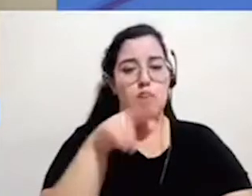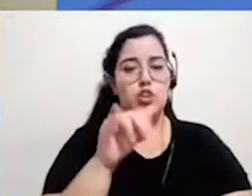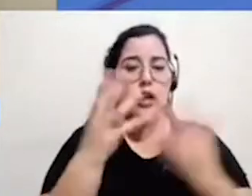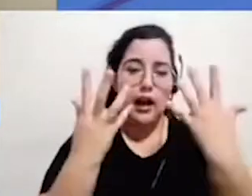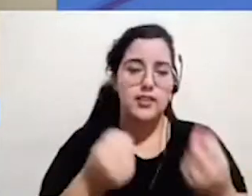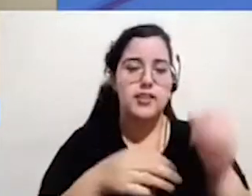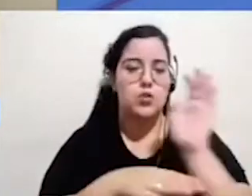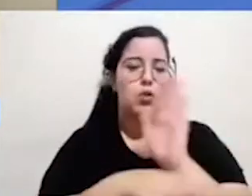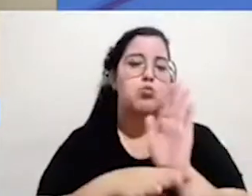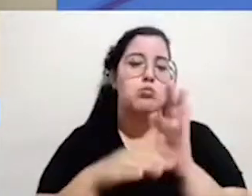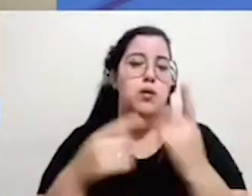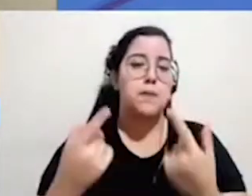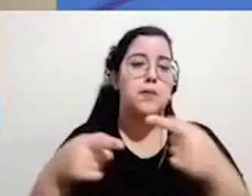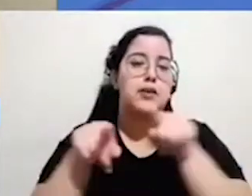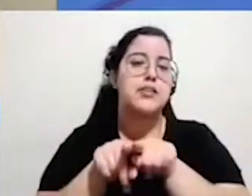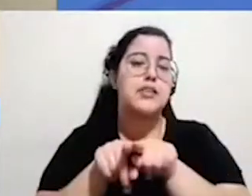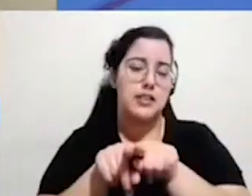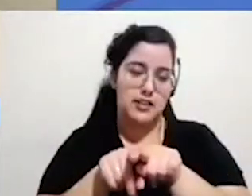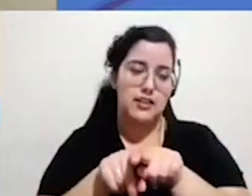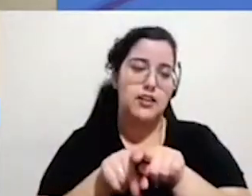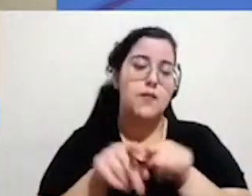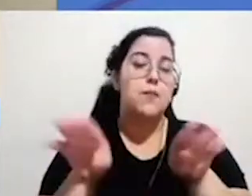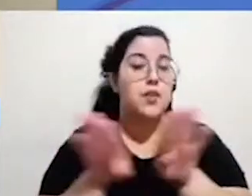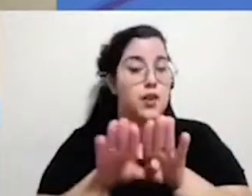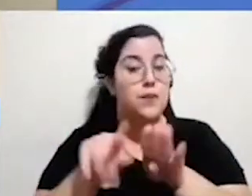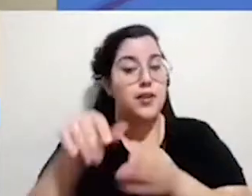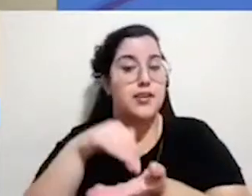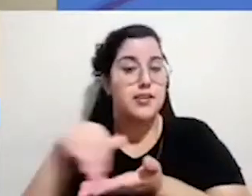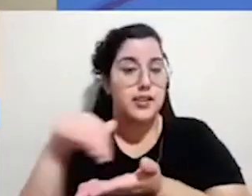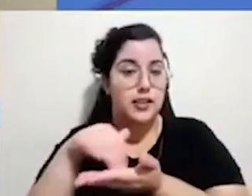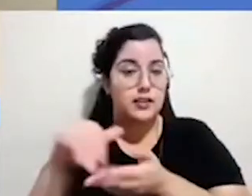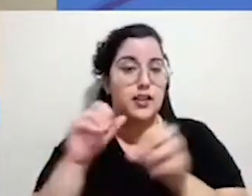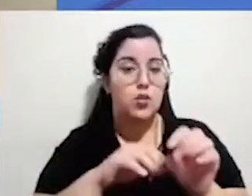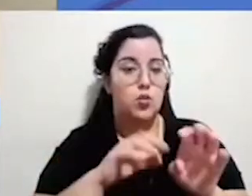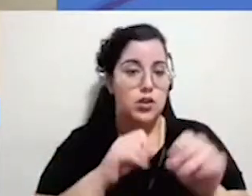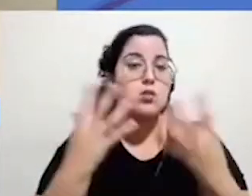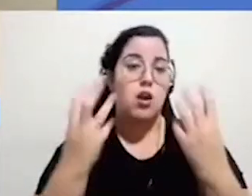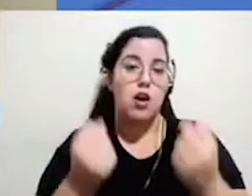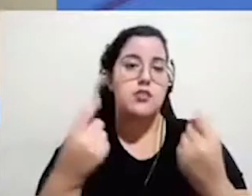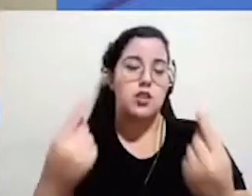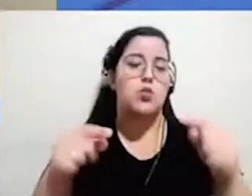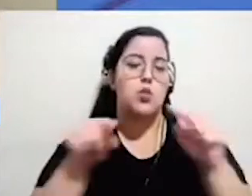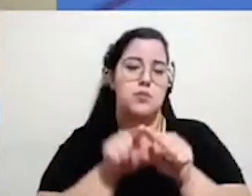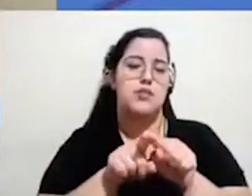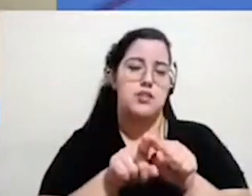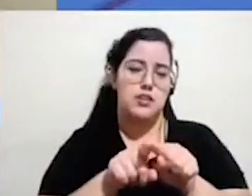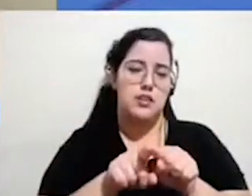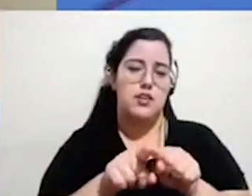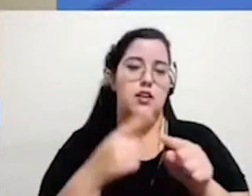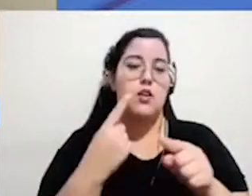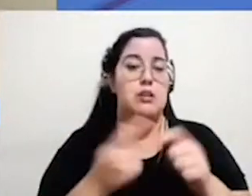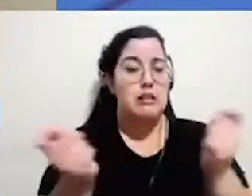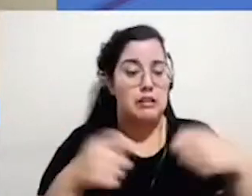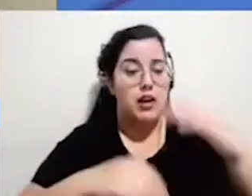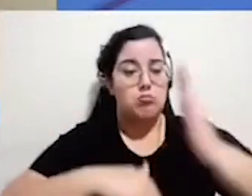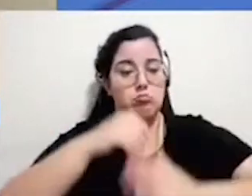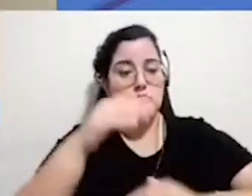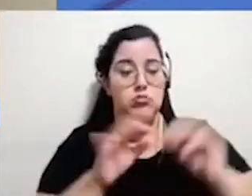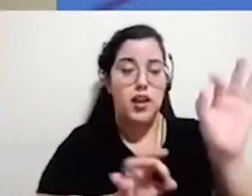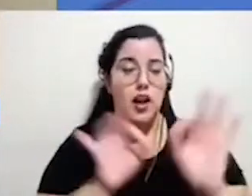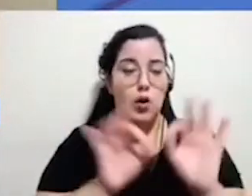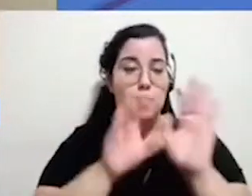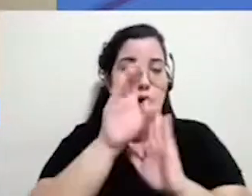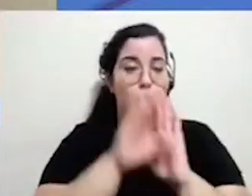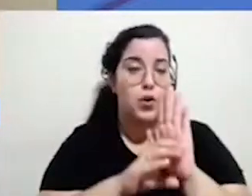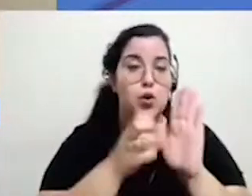Educação nessa parceria. E, por outro lado, a Secretaria da Educação querer ouvir para poder produzir um currículo